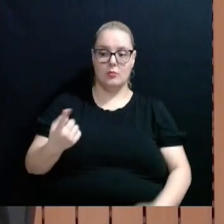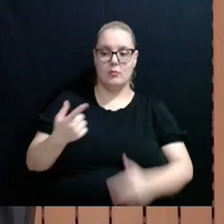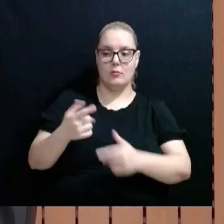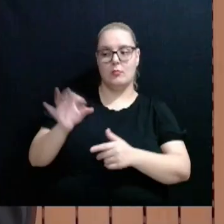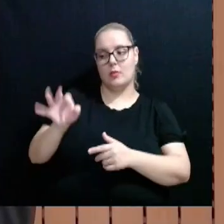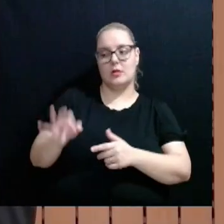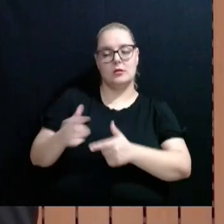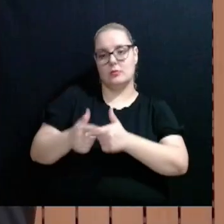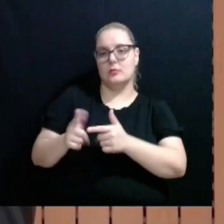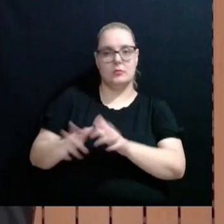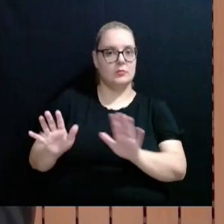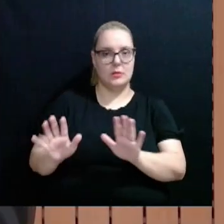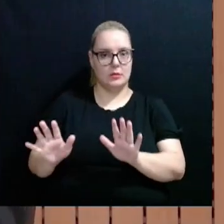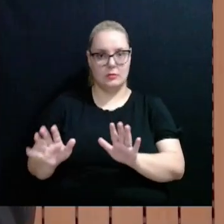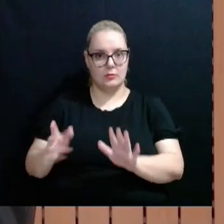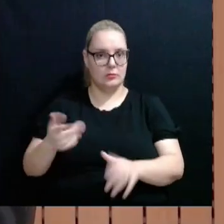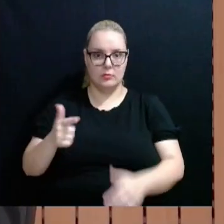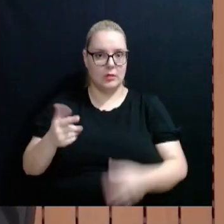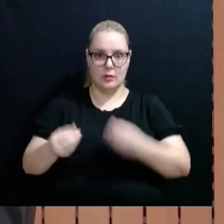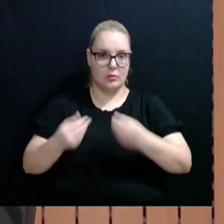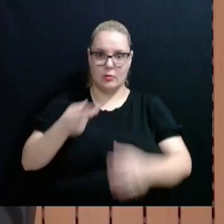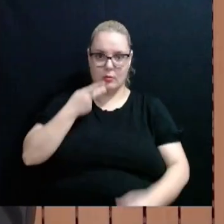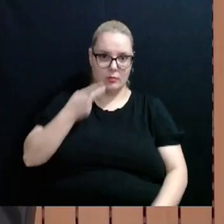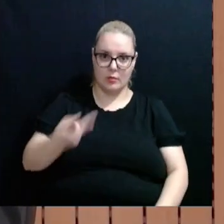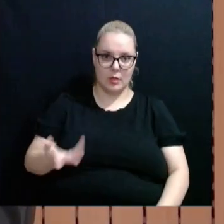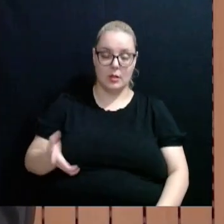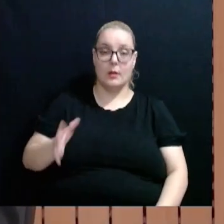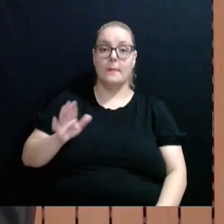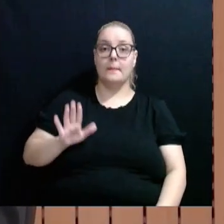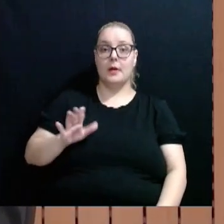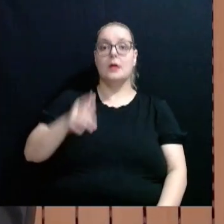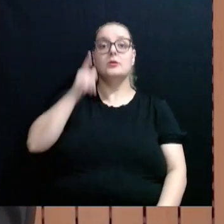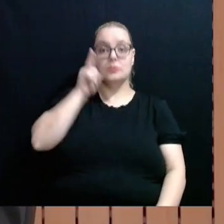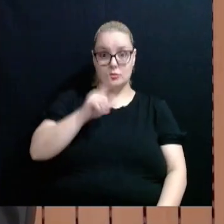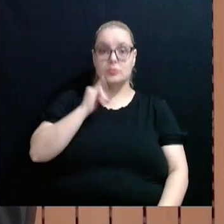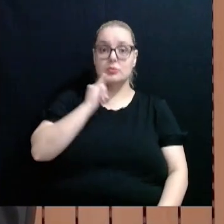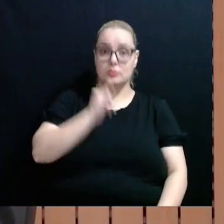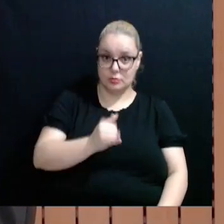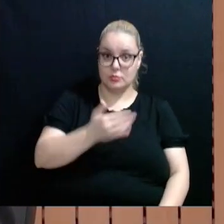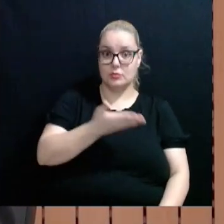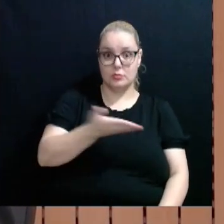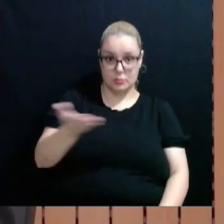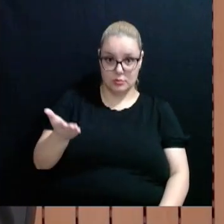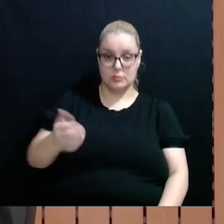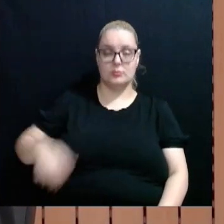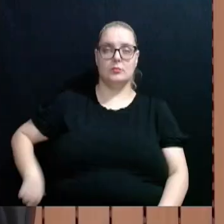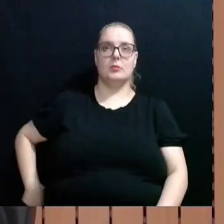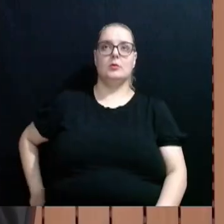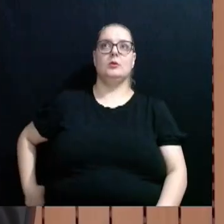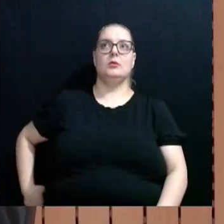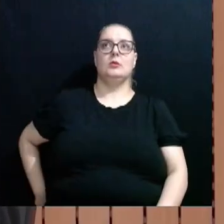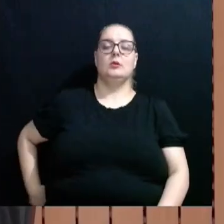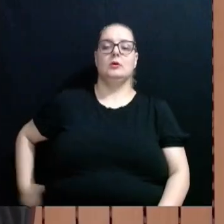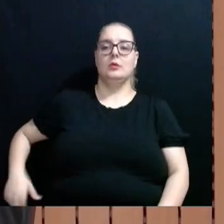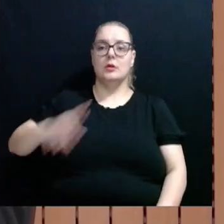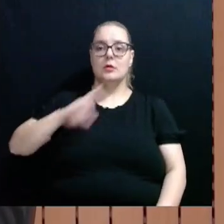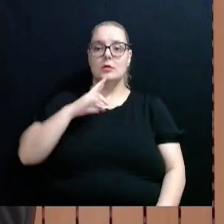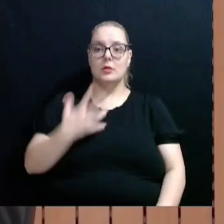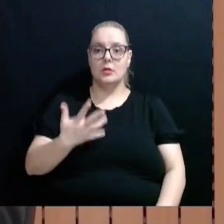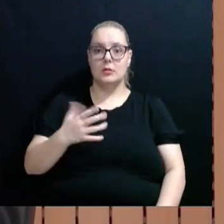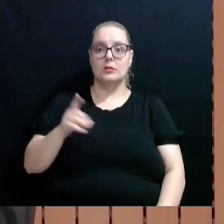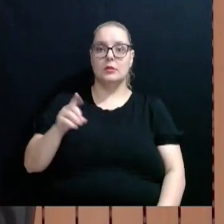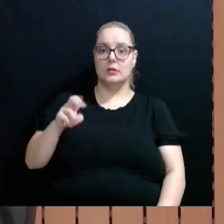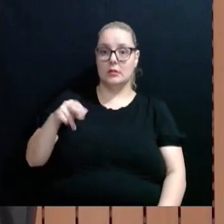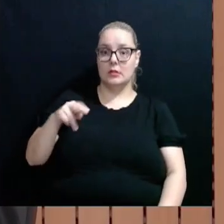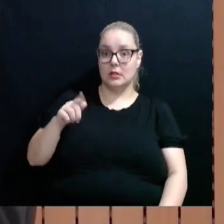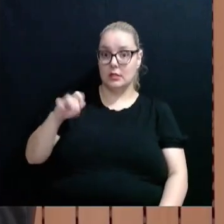problema. Isso eu não consigo, mas eu consigo dizer para você que a solução da drenagem